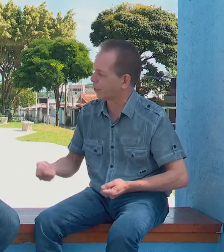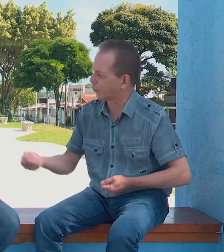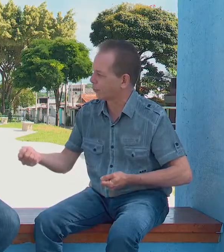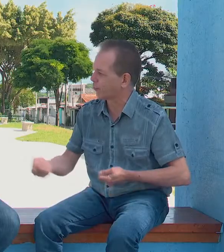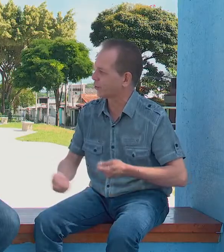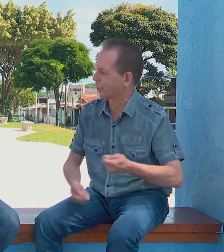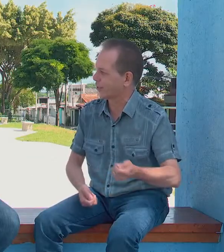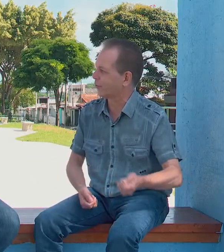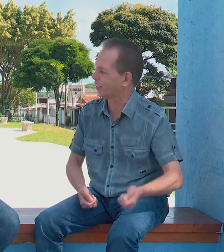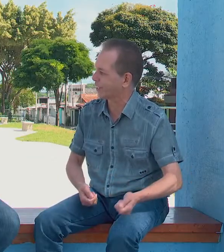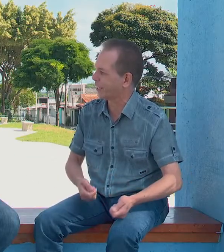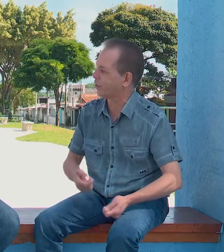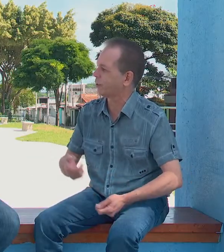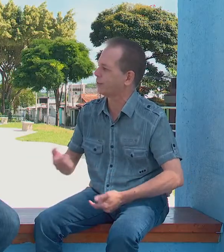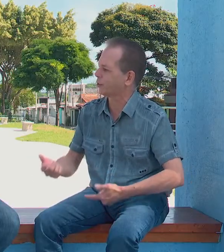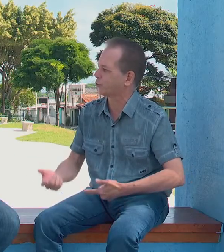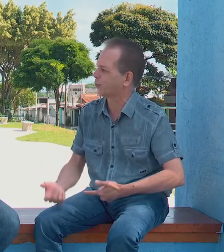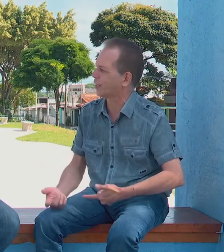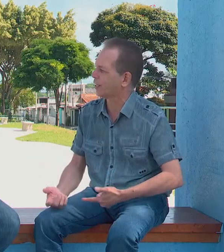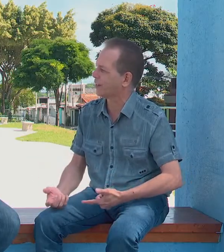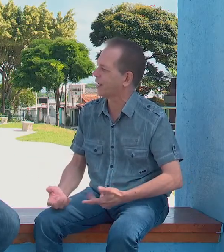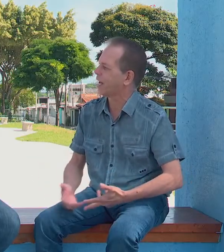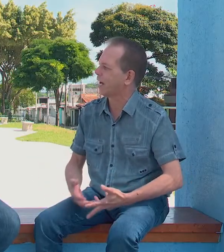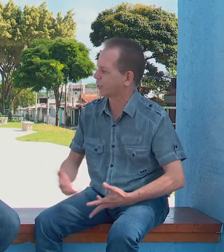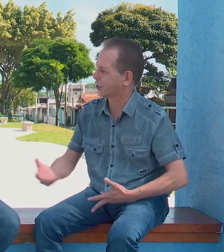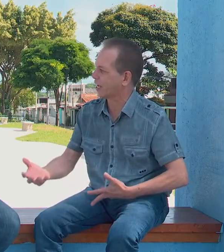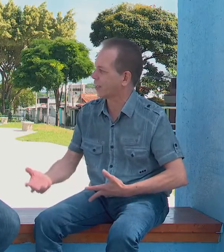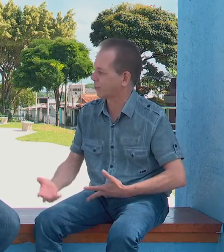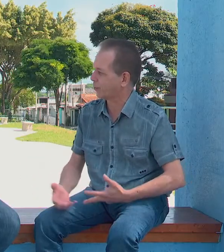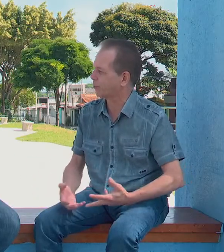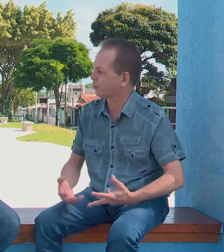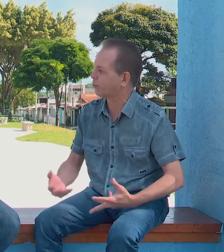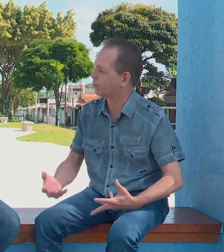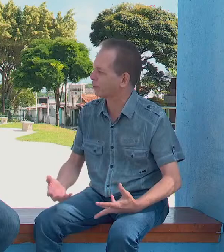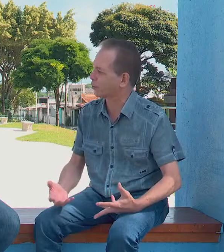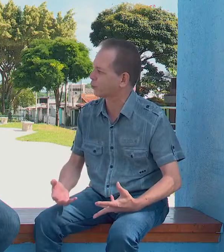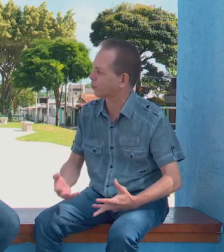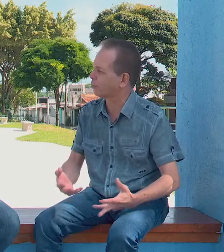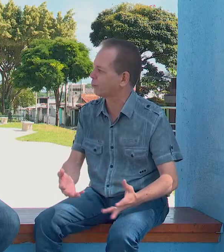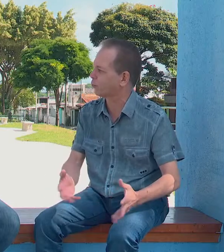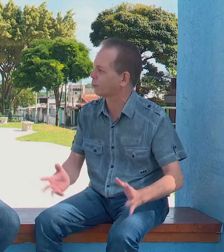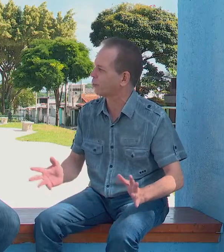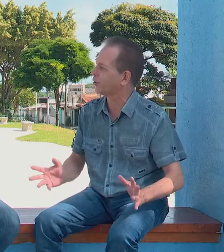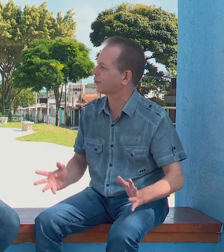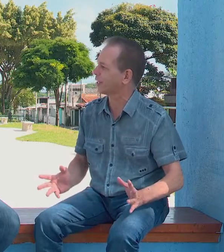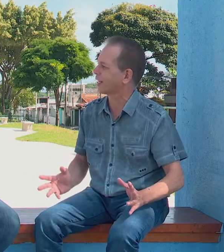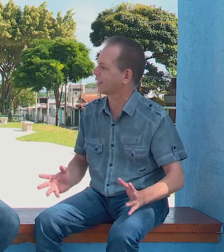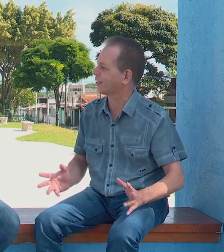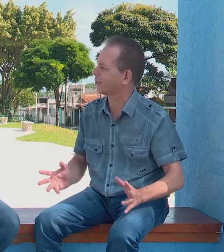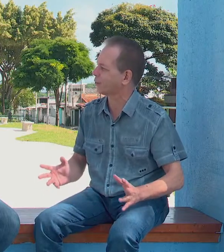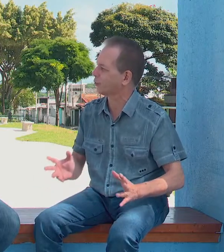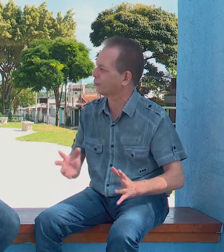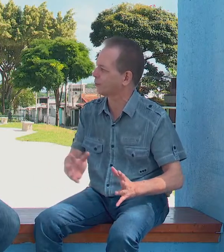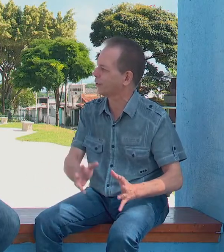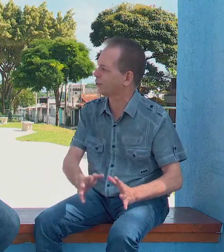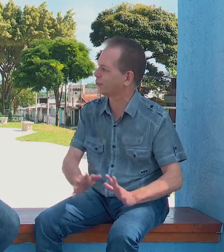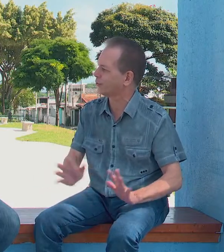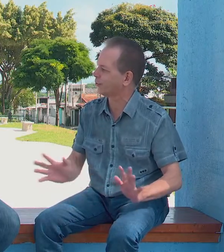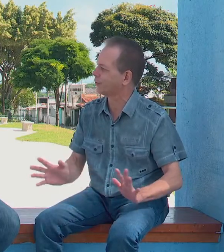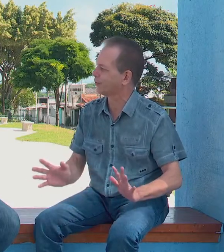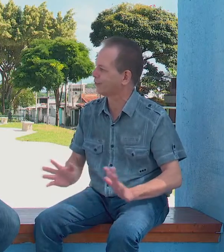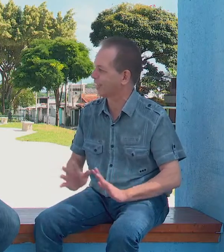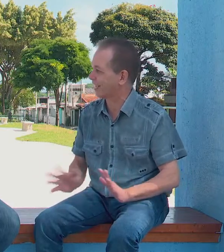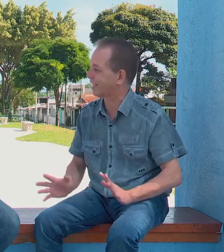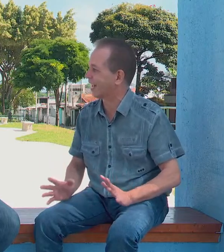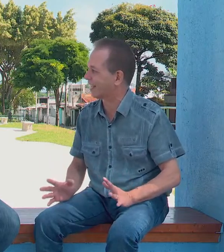meu papel com um certo receio da pessoa achar, porque para a pessoa tudo político é ladrão, tudo